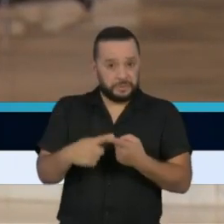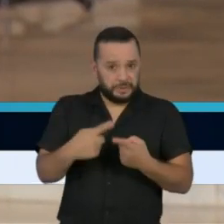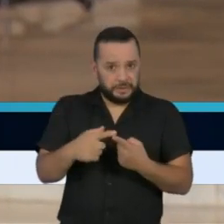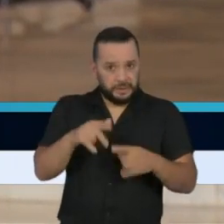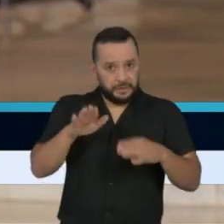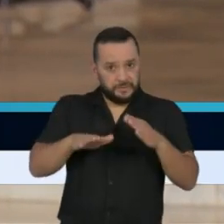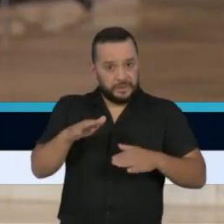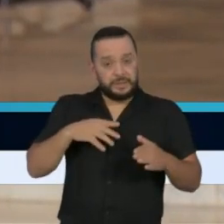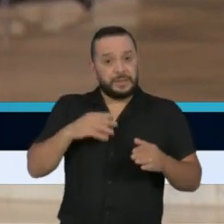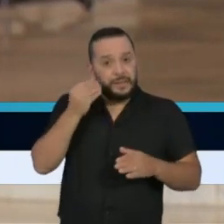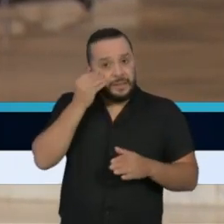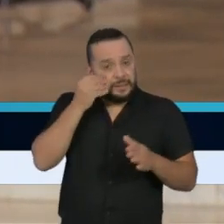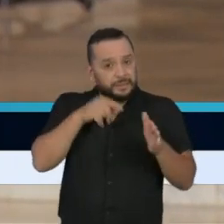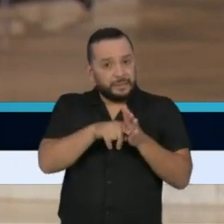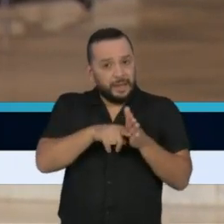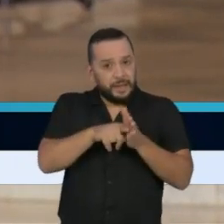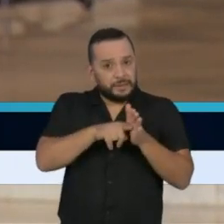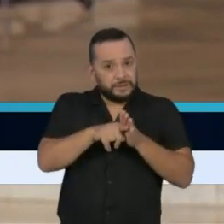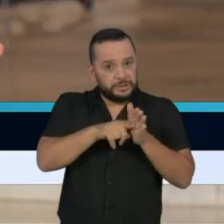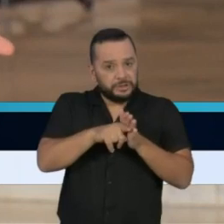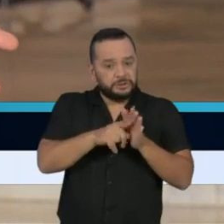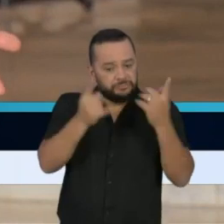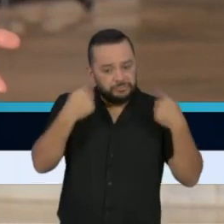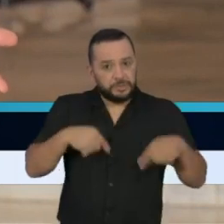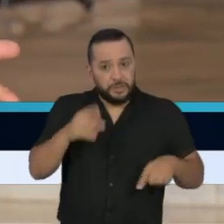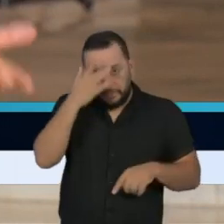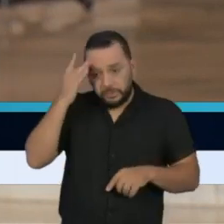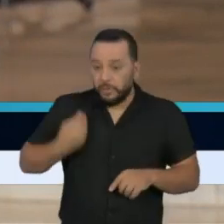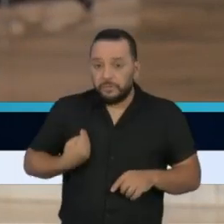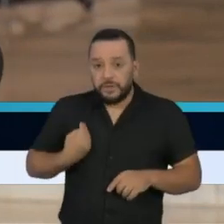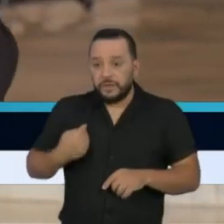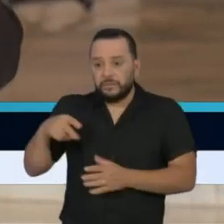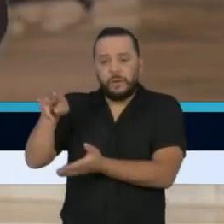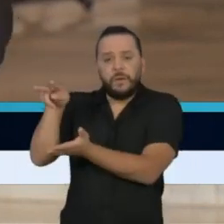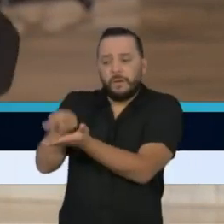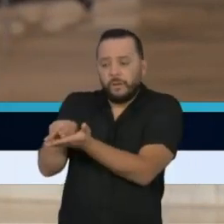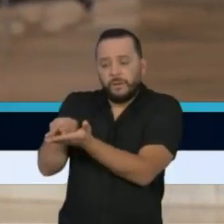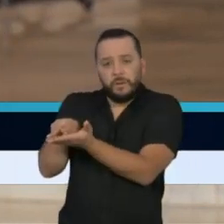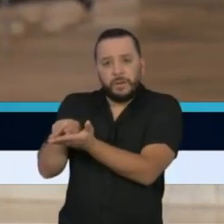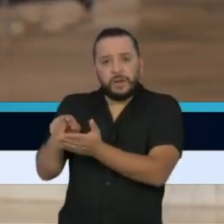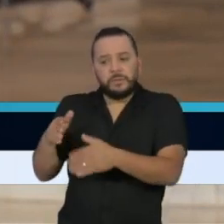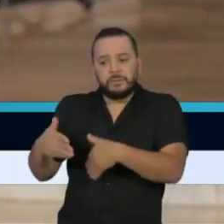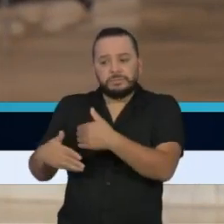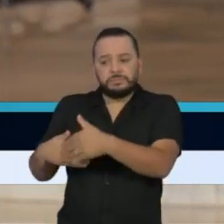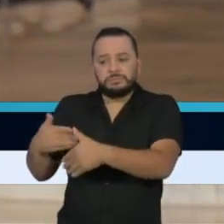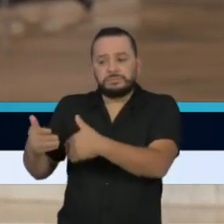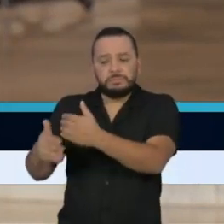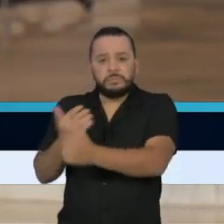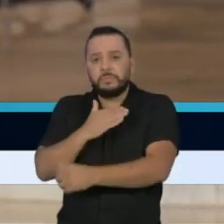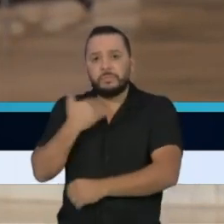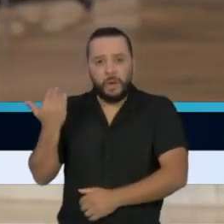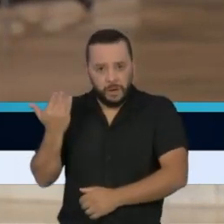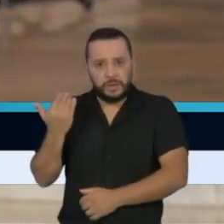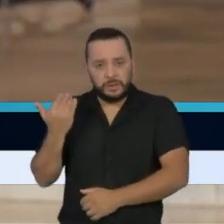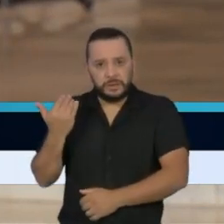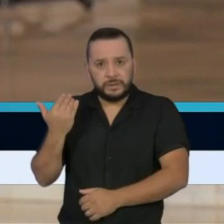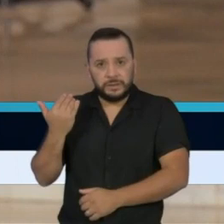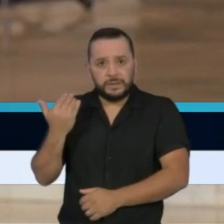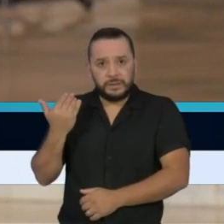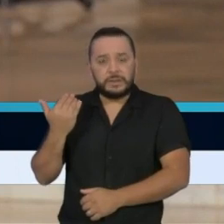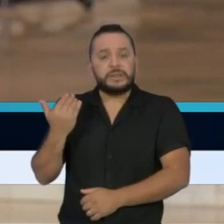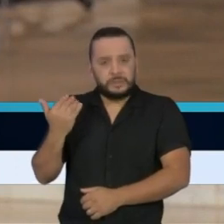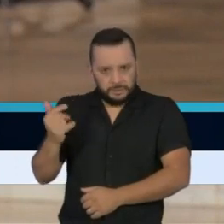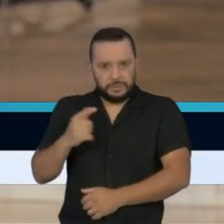entra no laboratório, o paciente está vivo, ele não morreu, ele vai a óbito durante a evolução. Então existe aí um